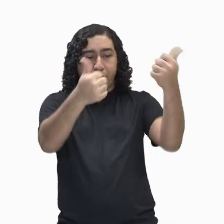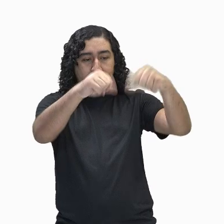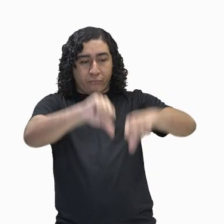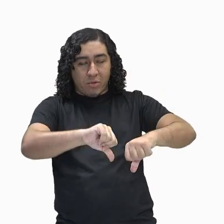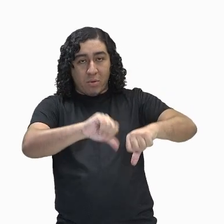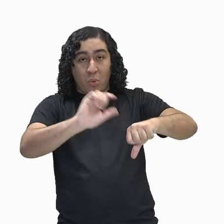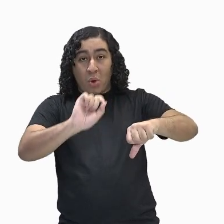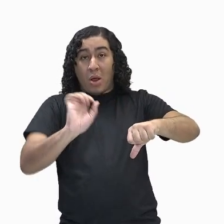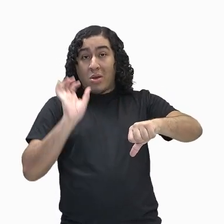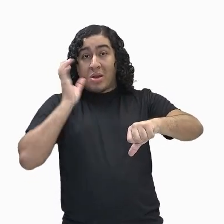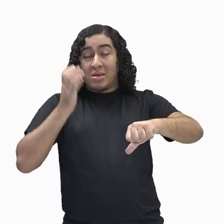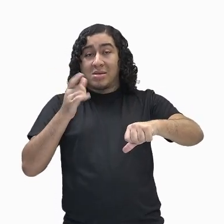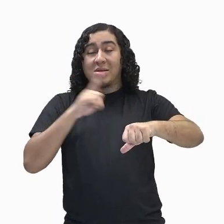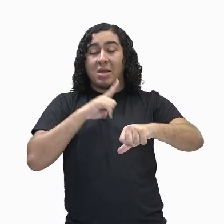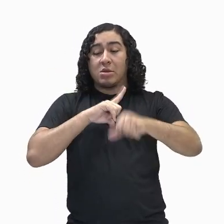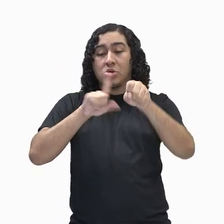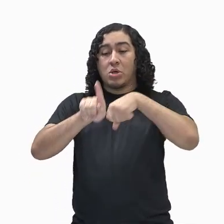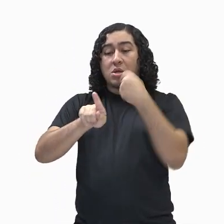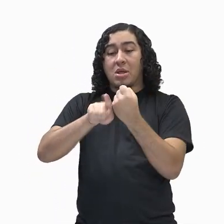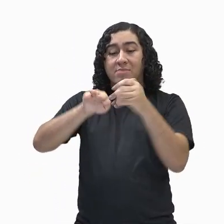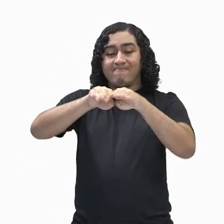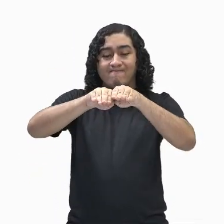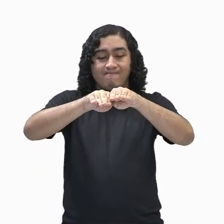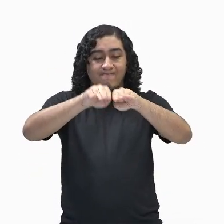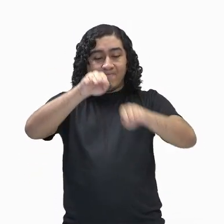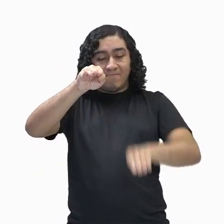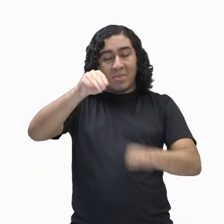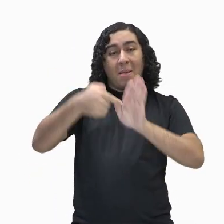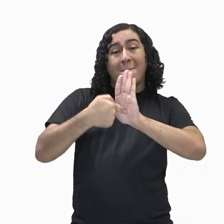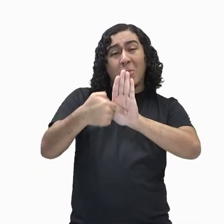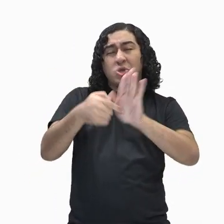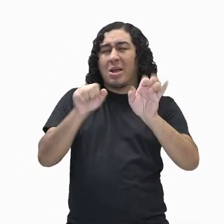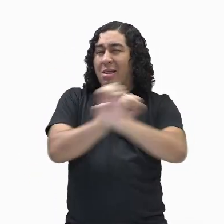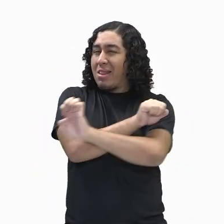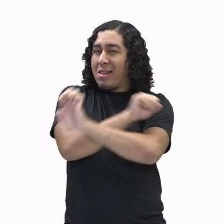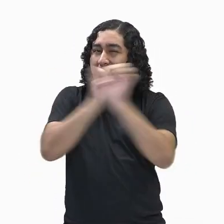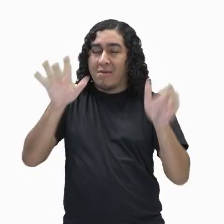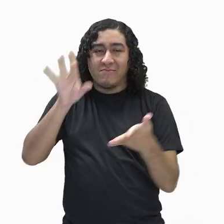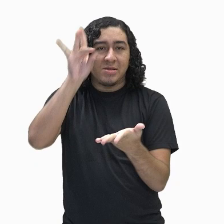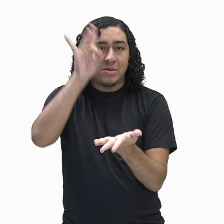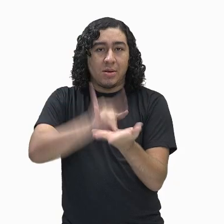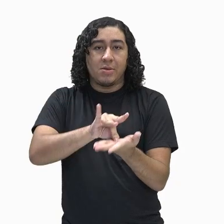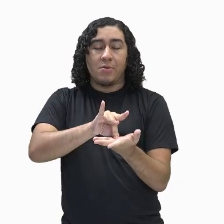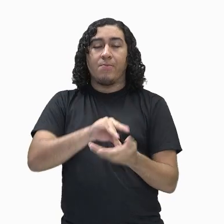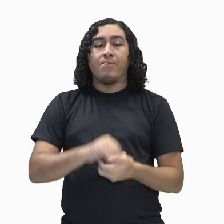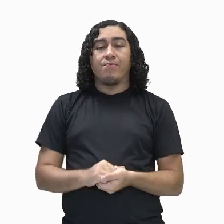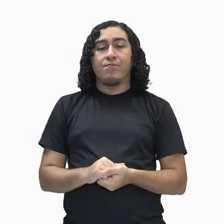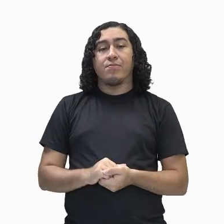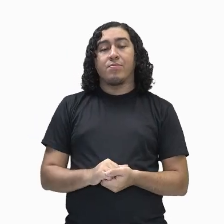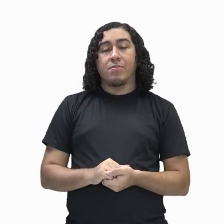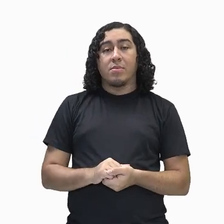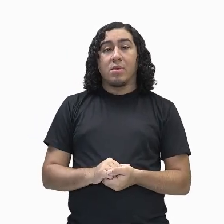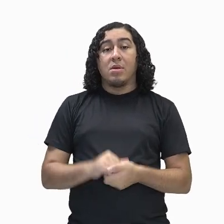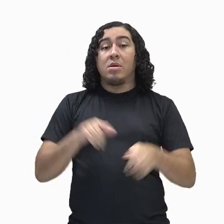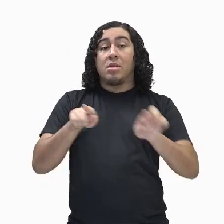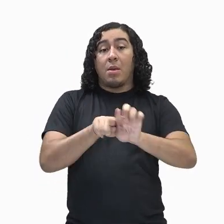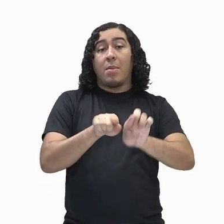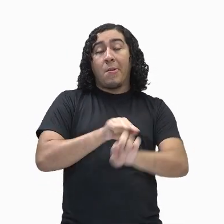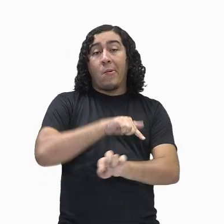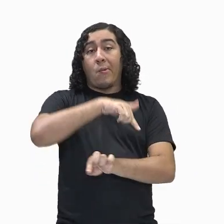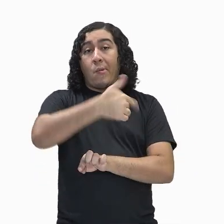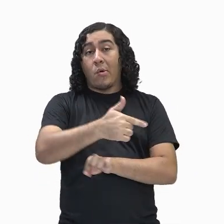a desigualdade social vai se apresentar muito maior. Outra questão que é uma causa